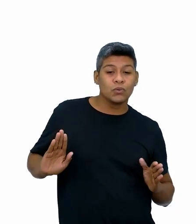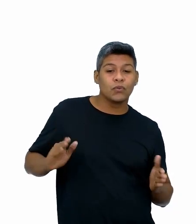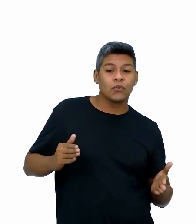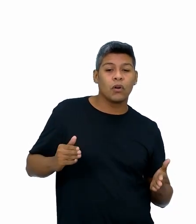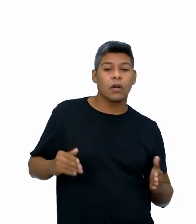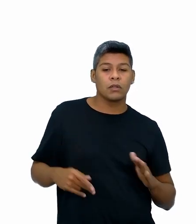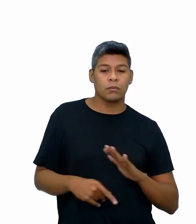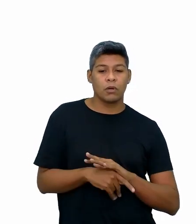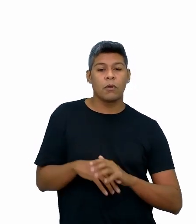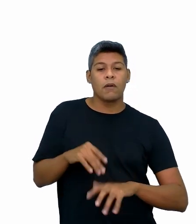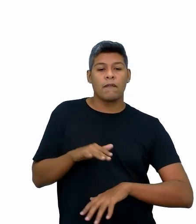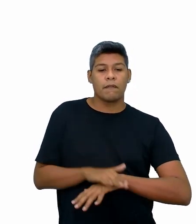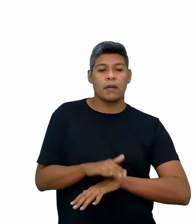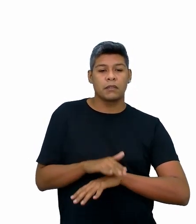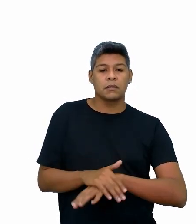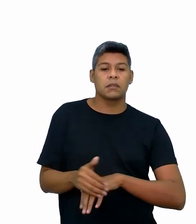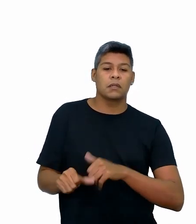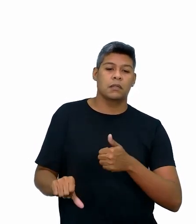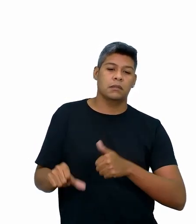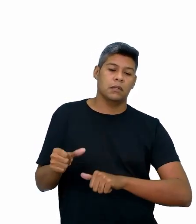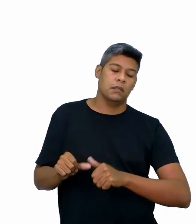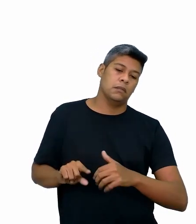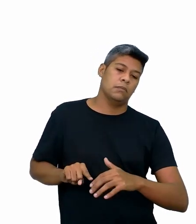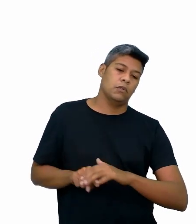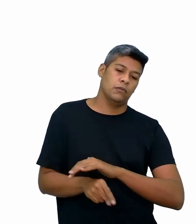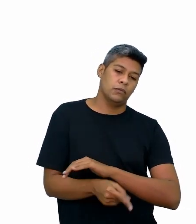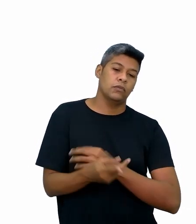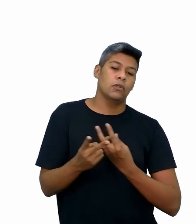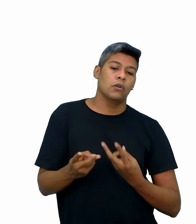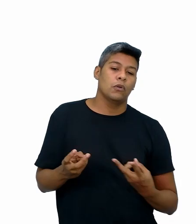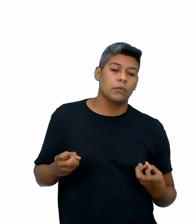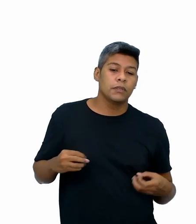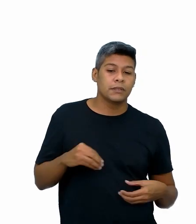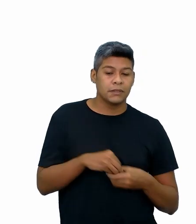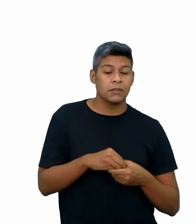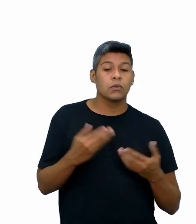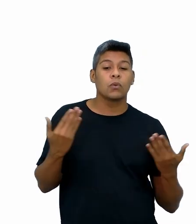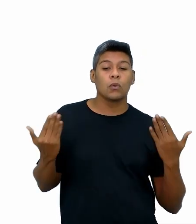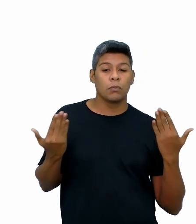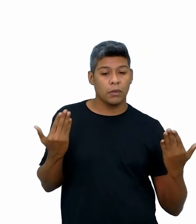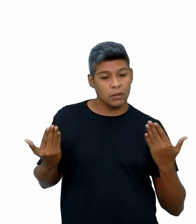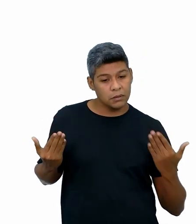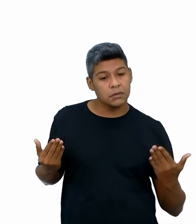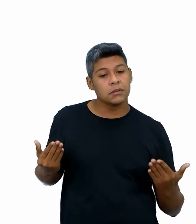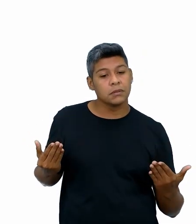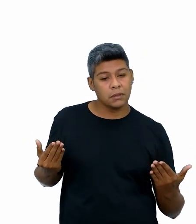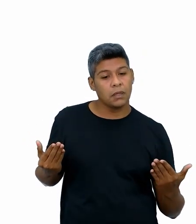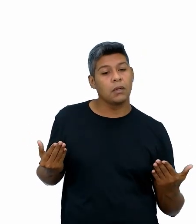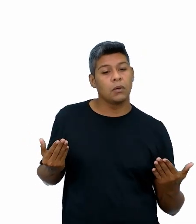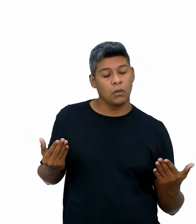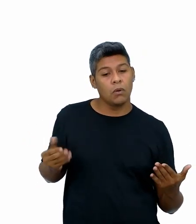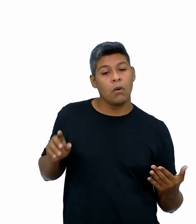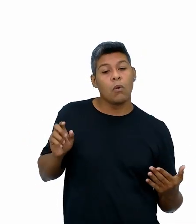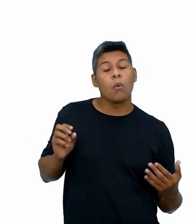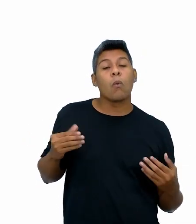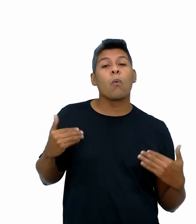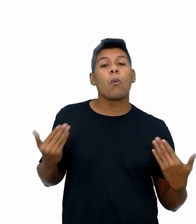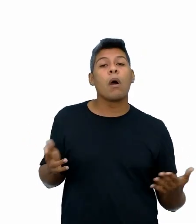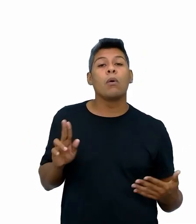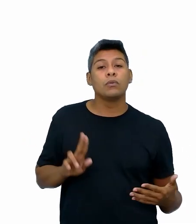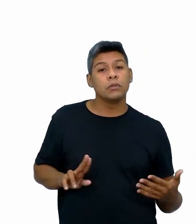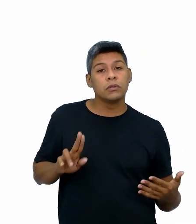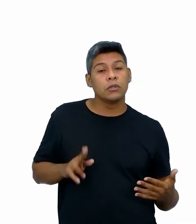né, a fazer essa análise mais aprofundada, observar dentro dessa comparação esses recursos que foram utilizados,